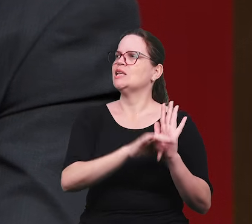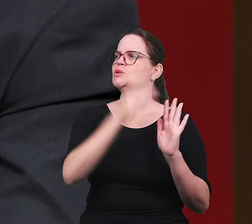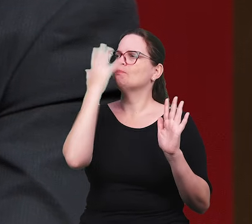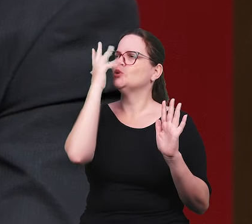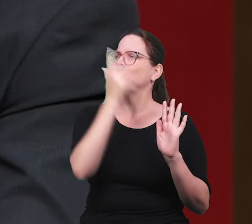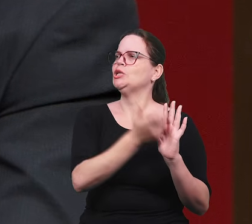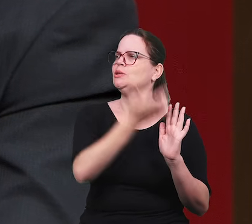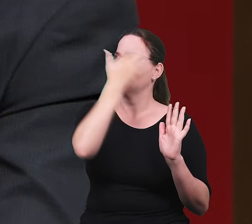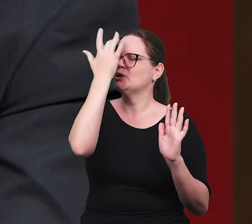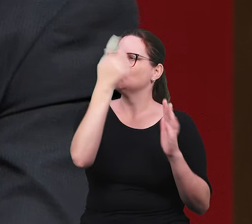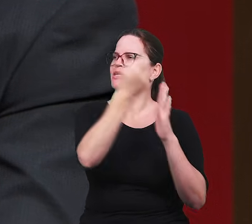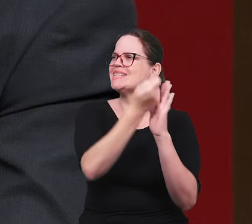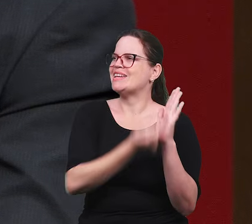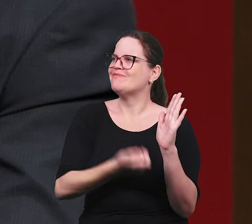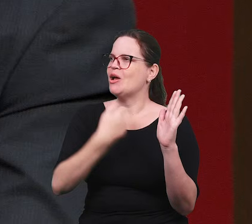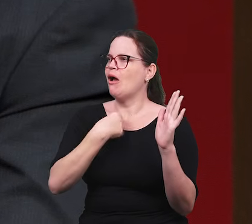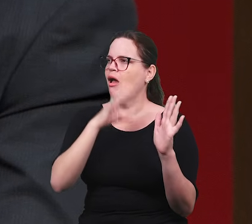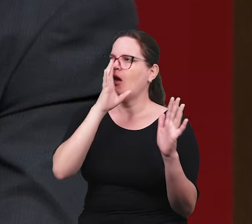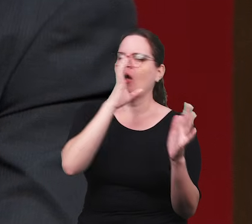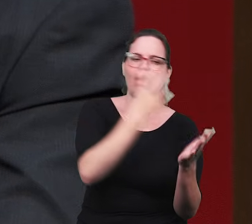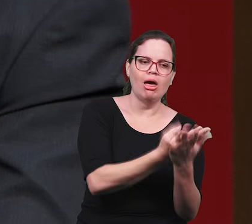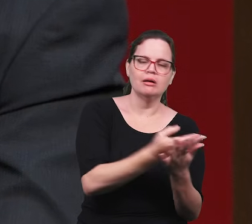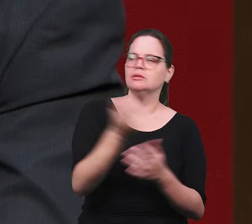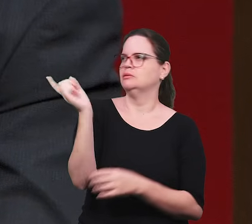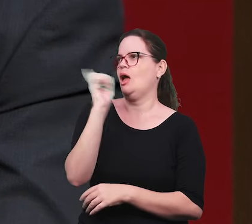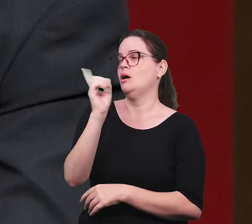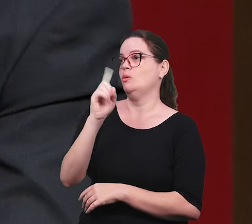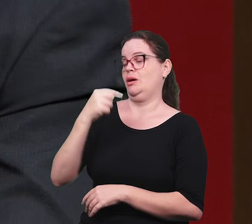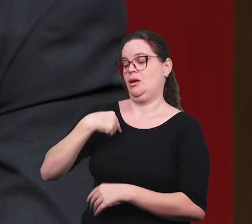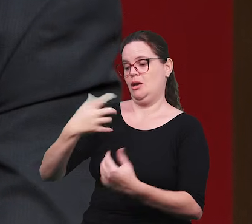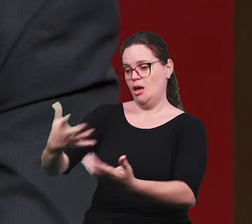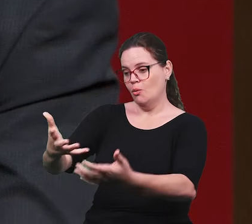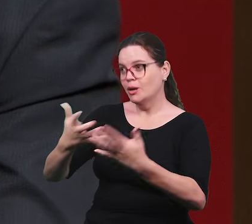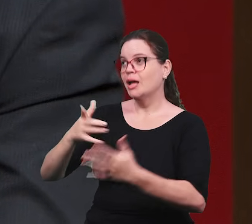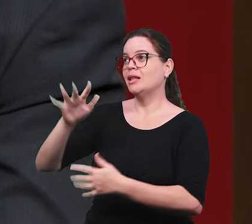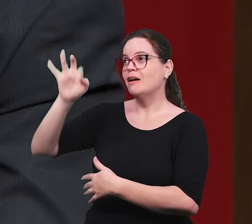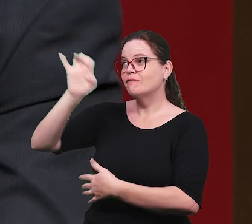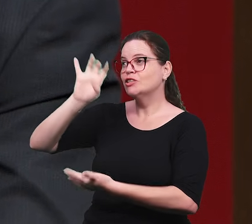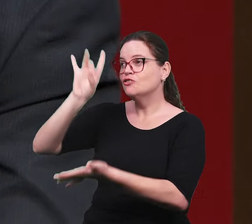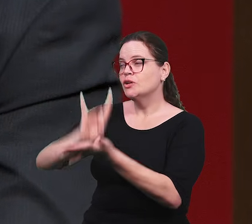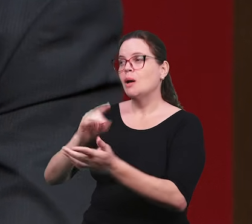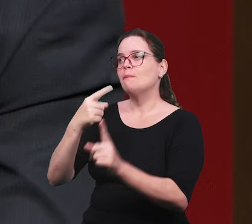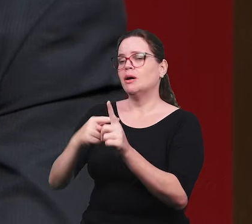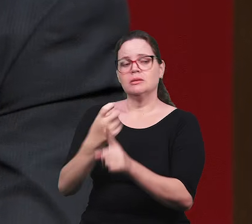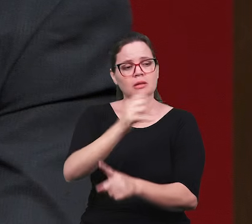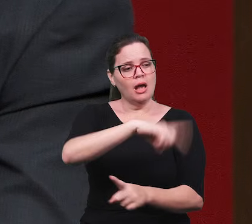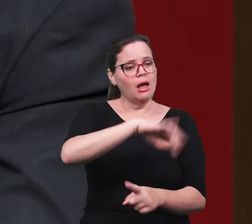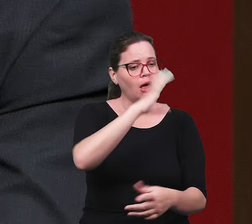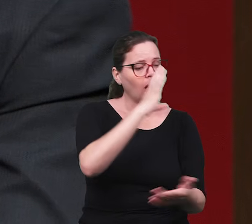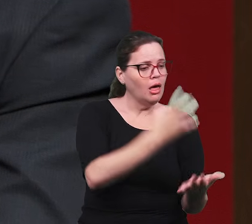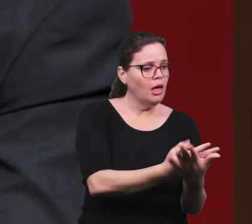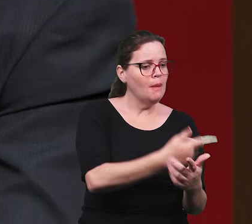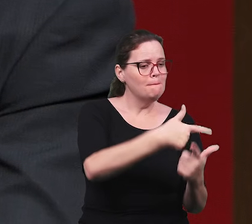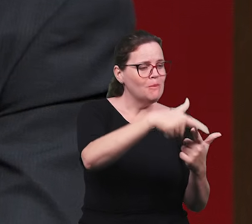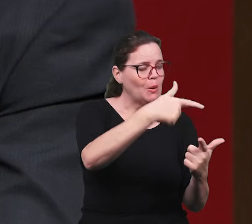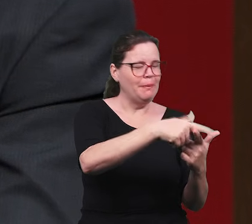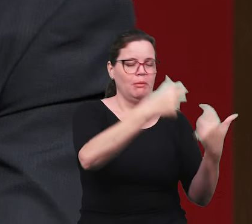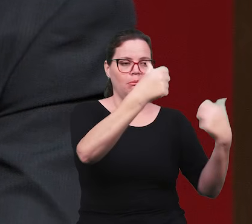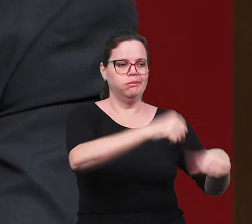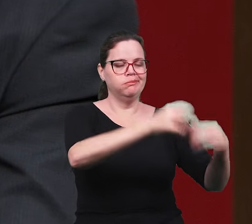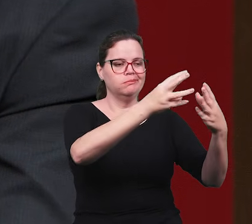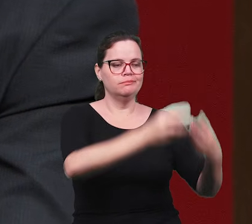porque essa fé ela vai perecer facilmente. No primeiro embate, na primeira dificuldade, no primeiro problema, essa fé ela vai se